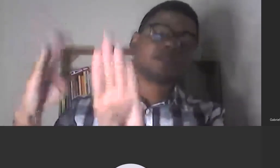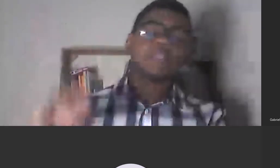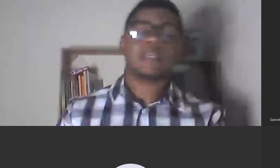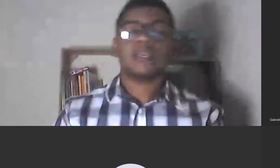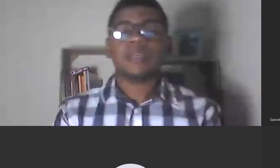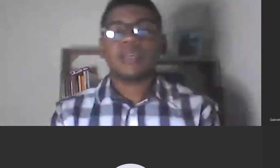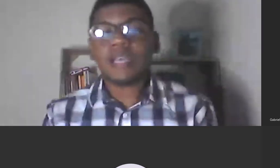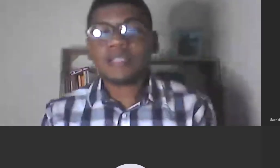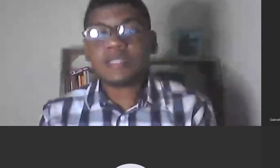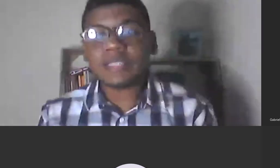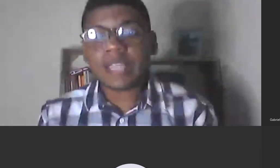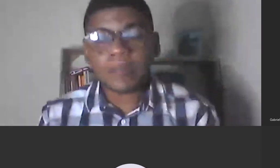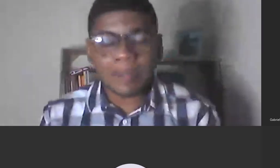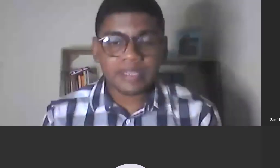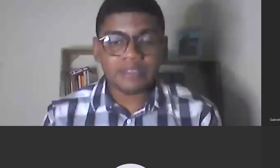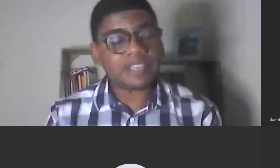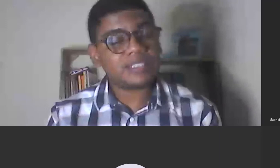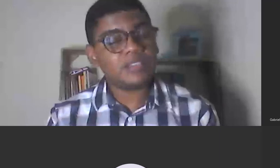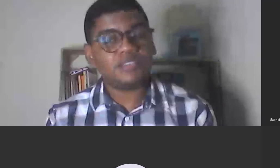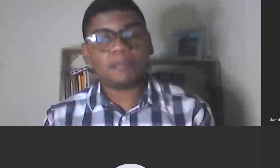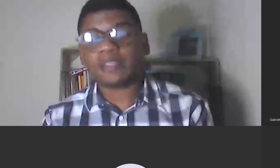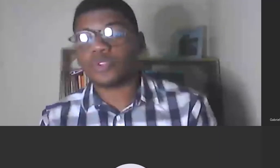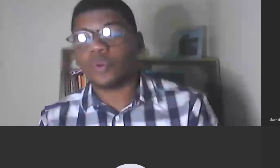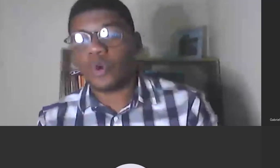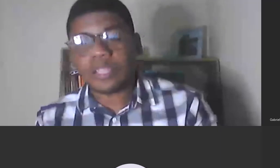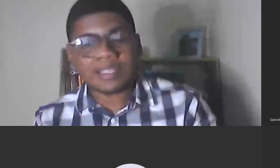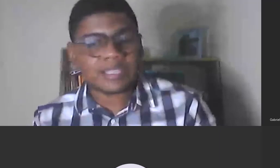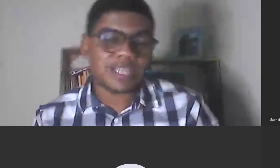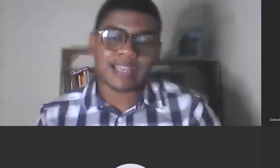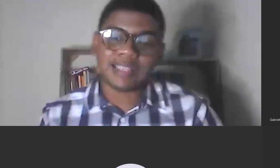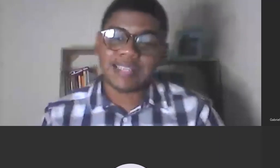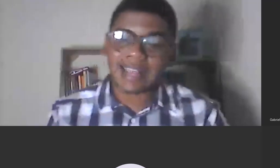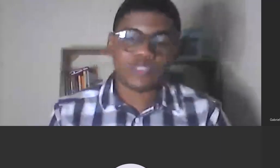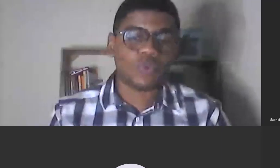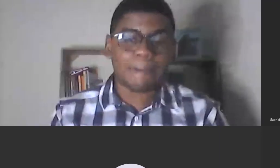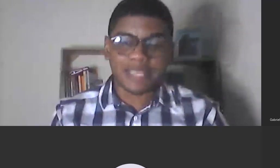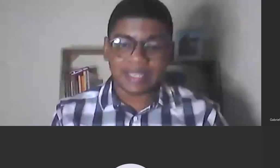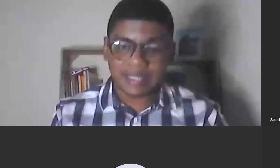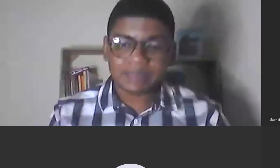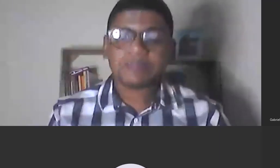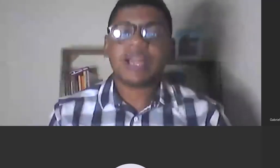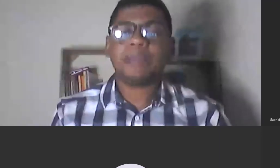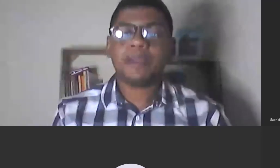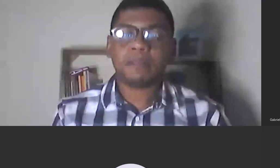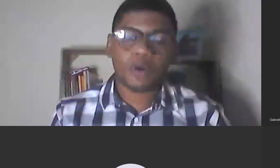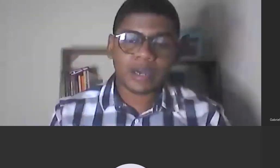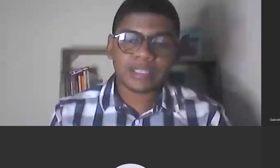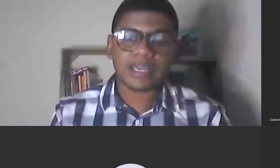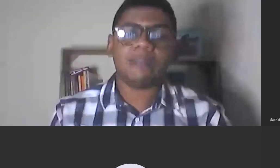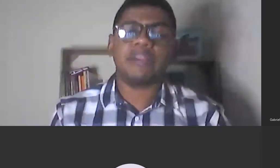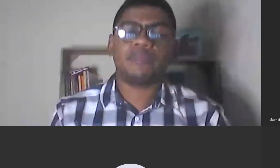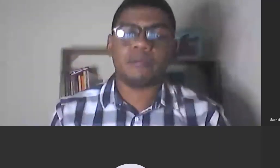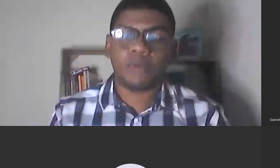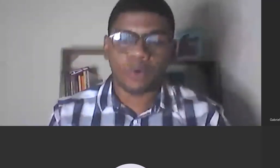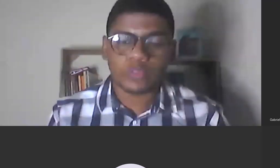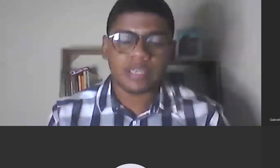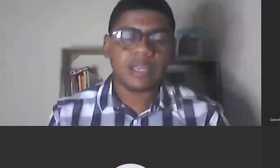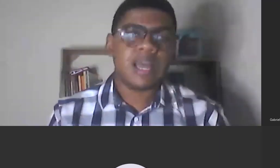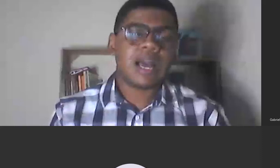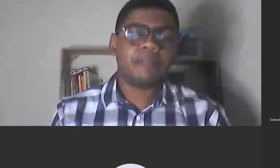Abrir. Esse sinal para abrir vai servir para todas as modalidades do abrir. Abrir porta, abrir